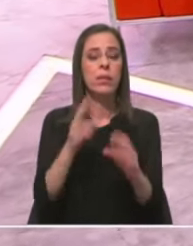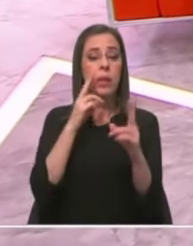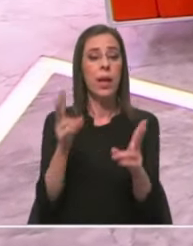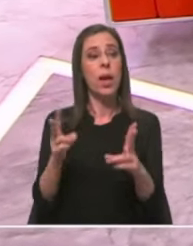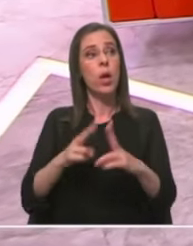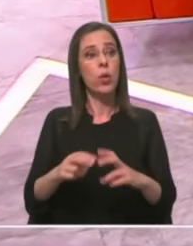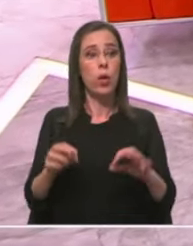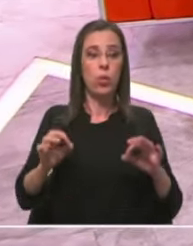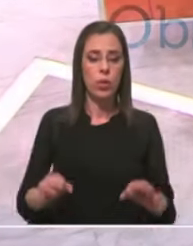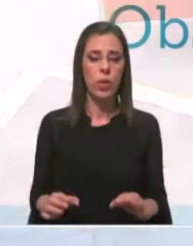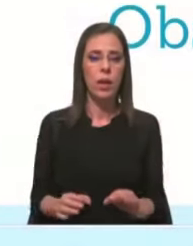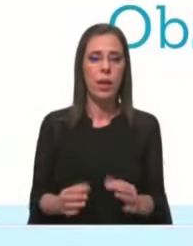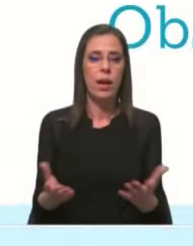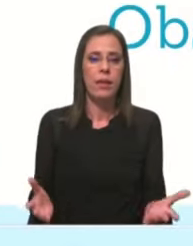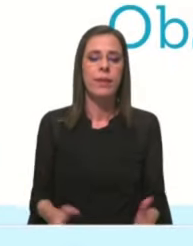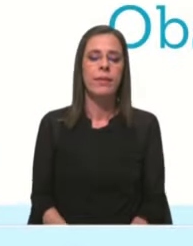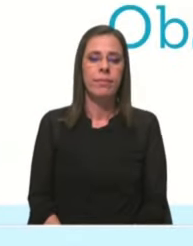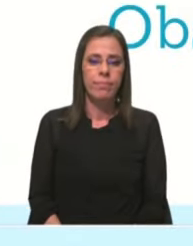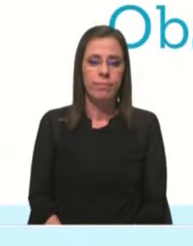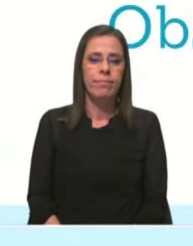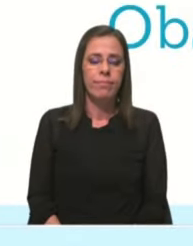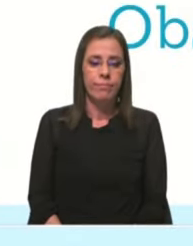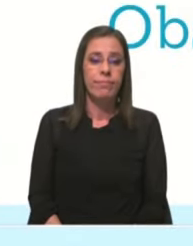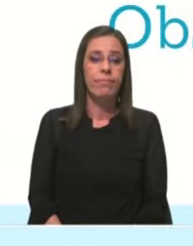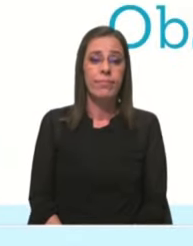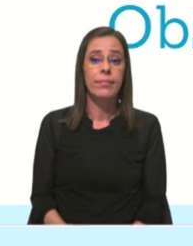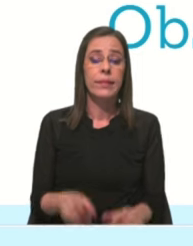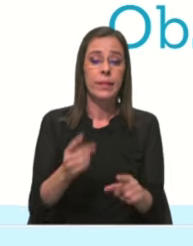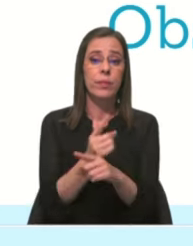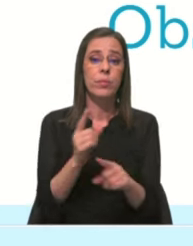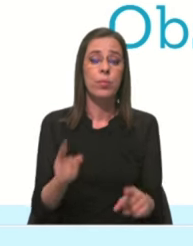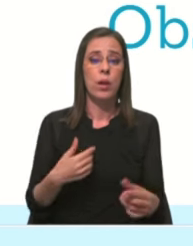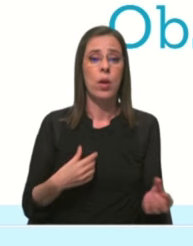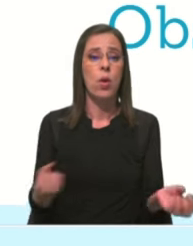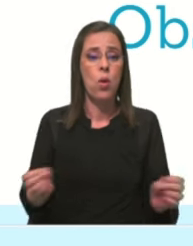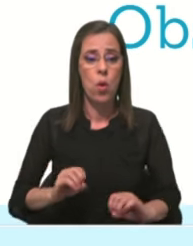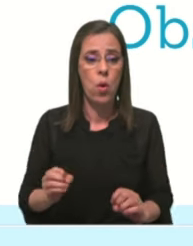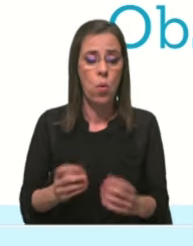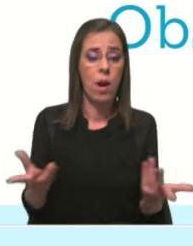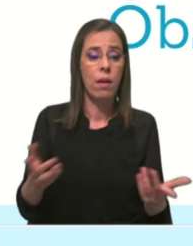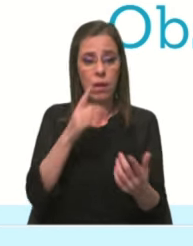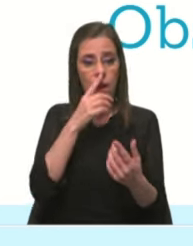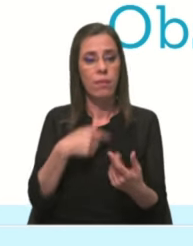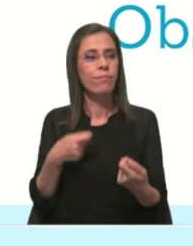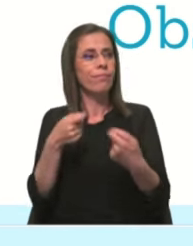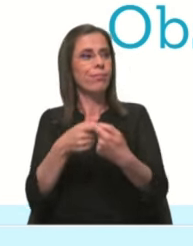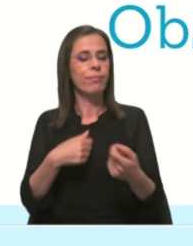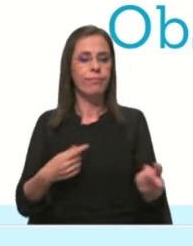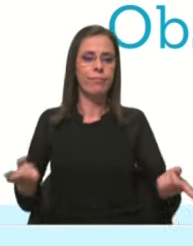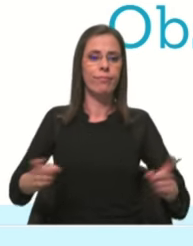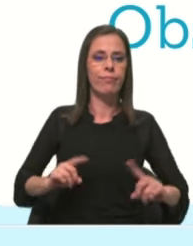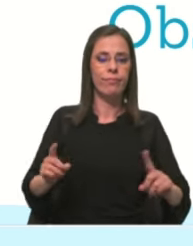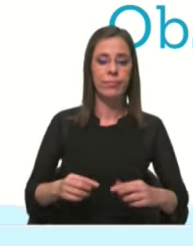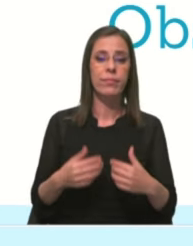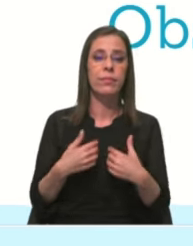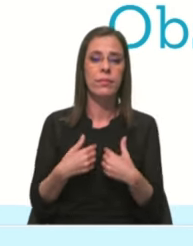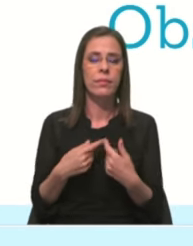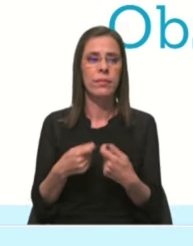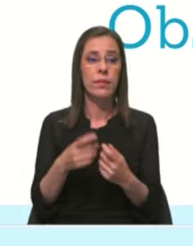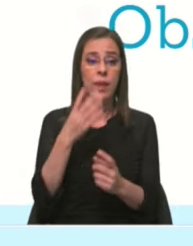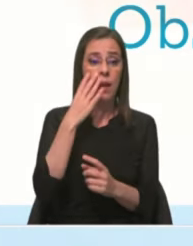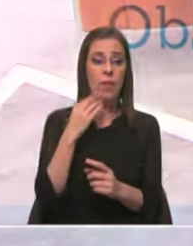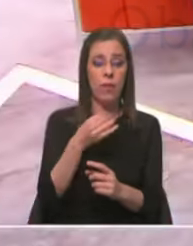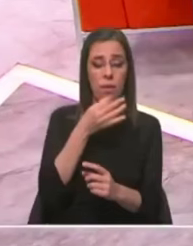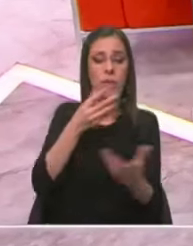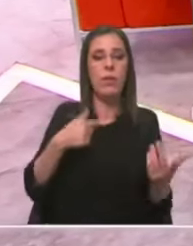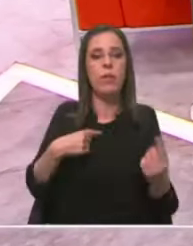diagnosticado e está e Exatamente porque não tinha ninguém com quem me identificava como quem me identificava tinhas